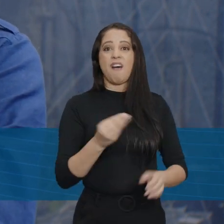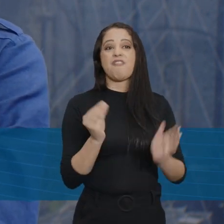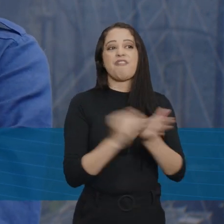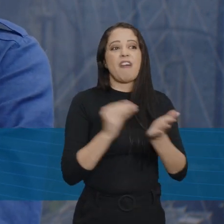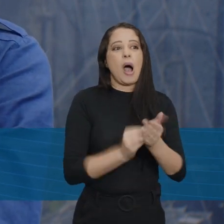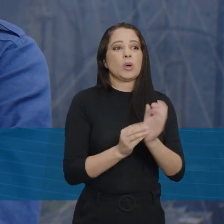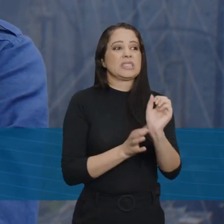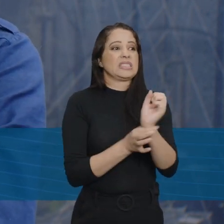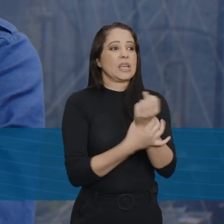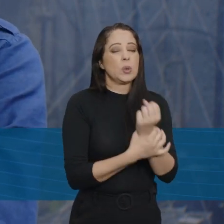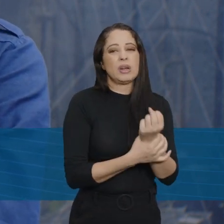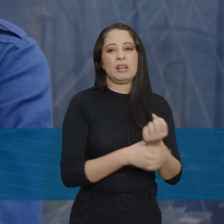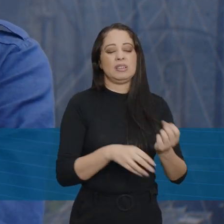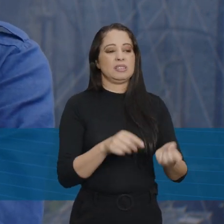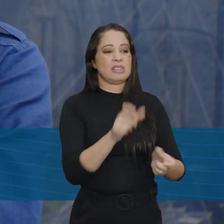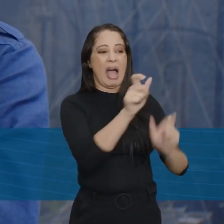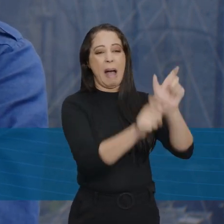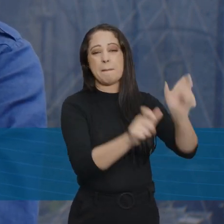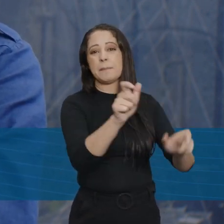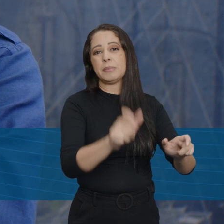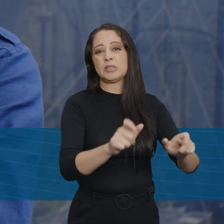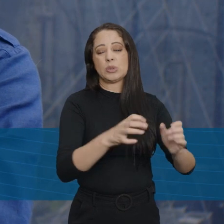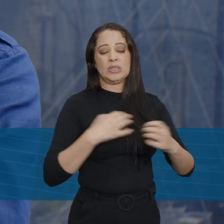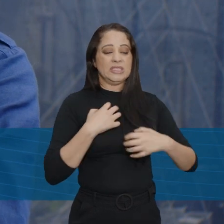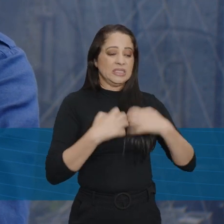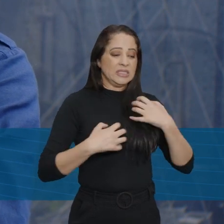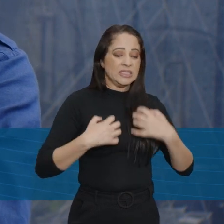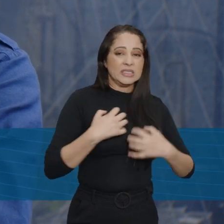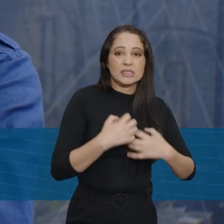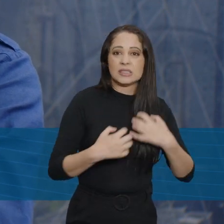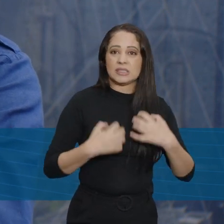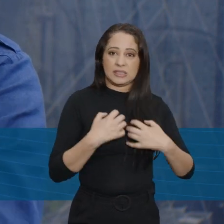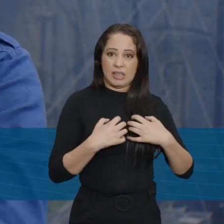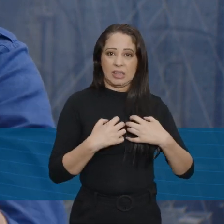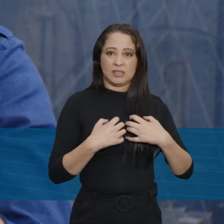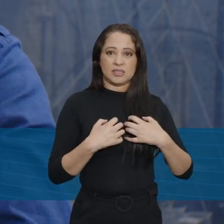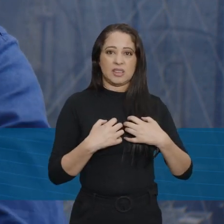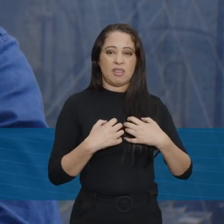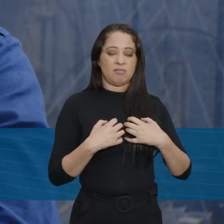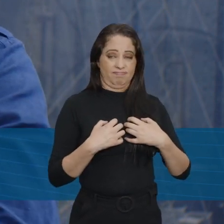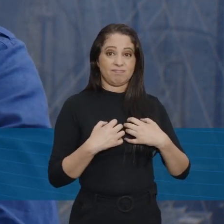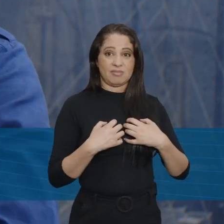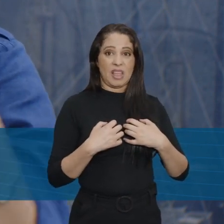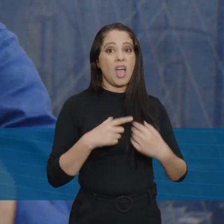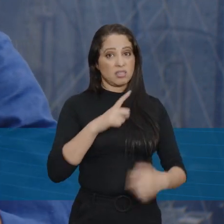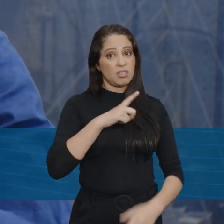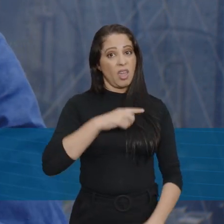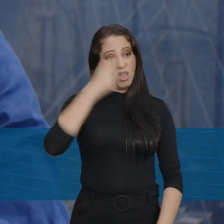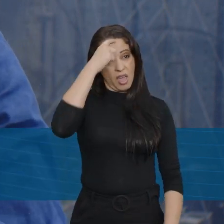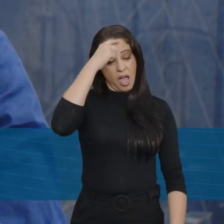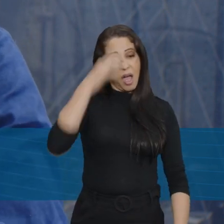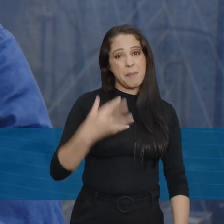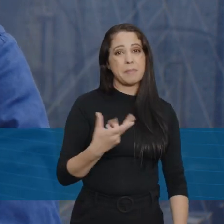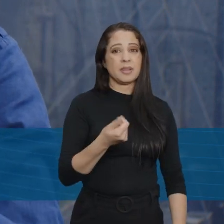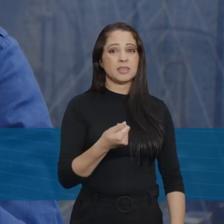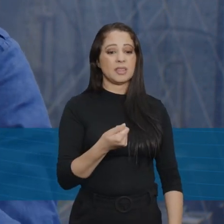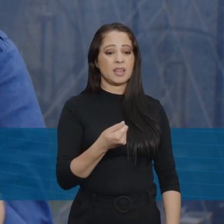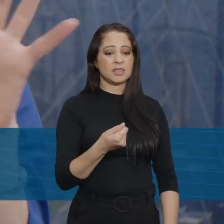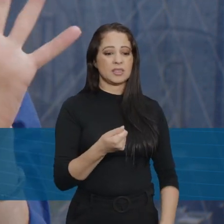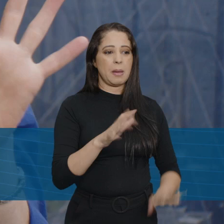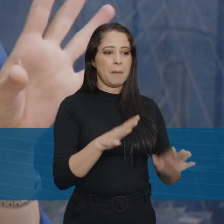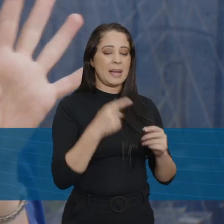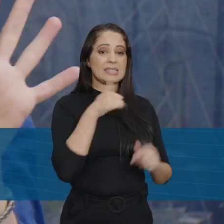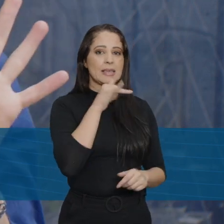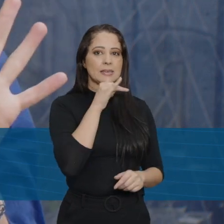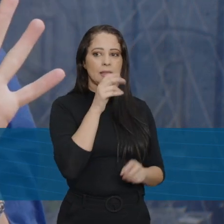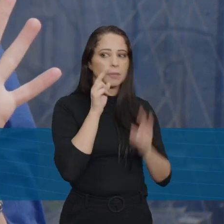como ela pode se afirmar, ela não pode ver, ela não consegue perceber como ela é uma pessoa importante, com qualidades, então